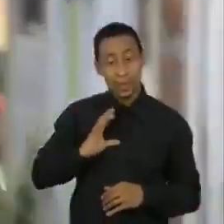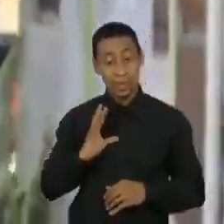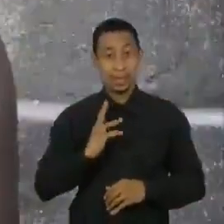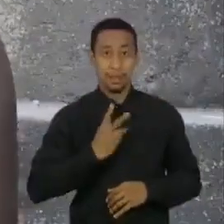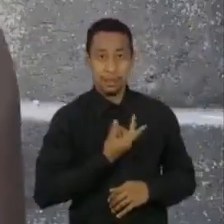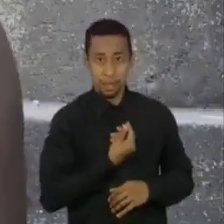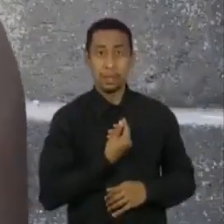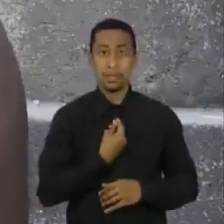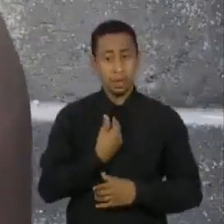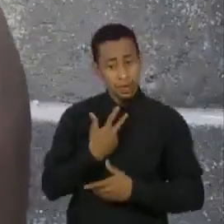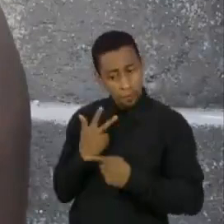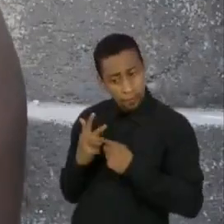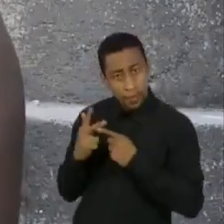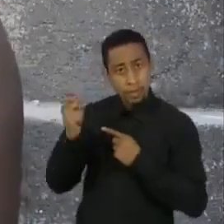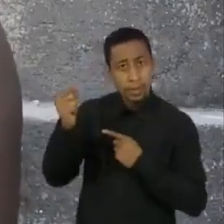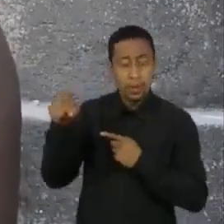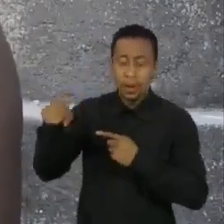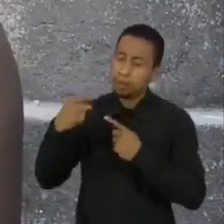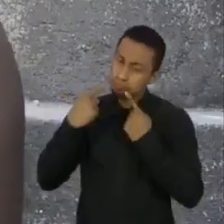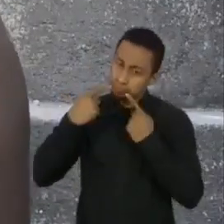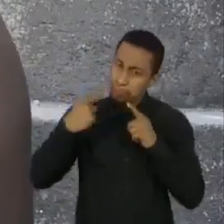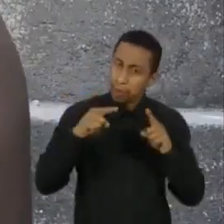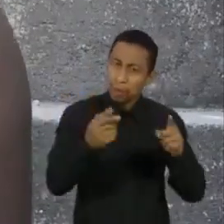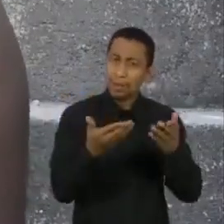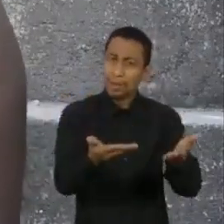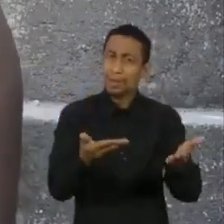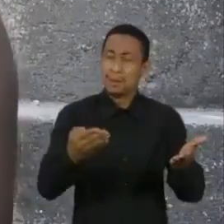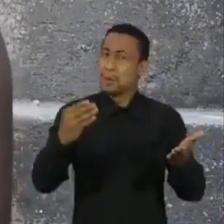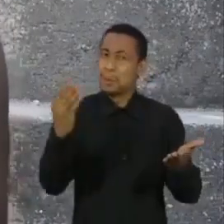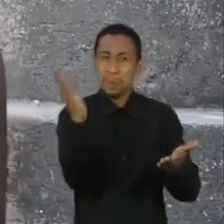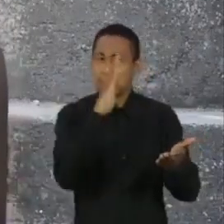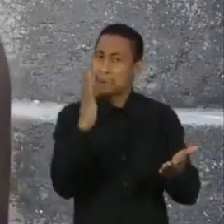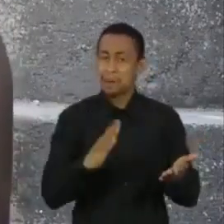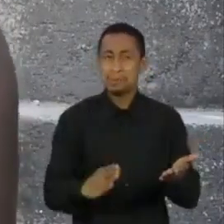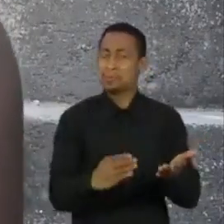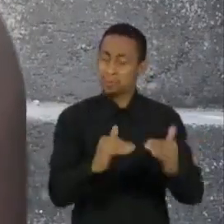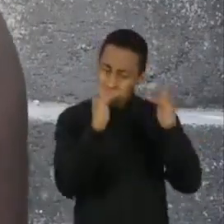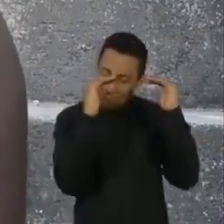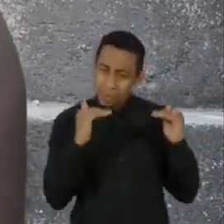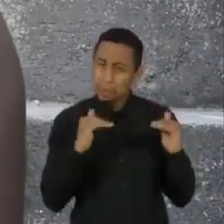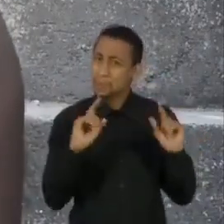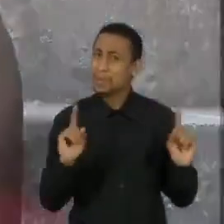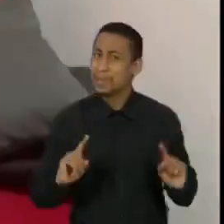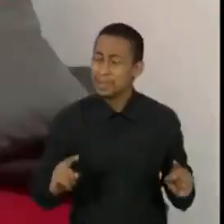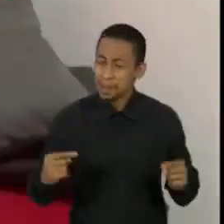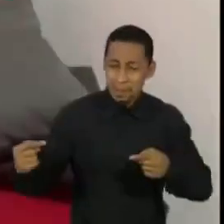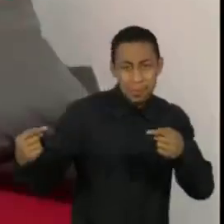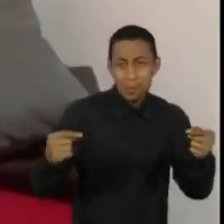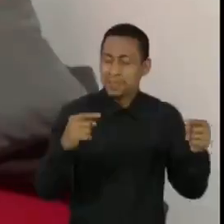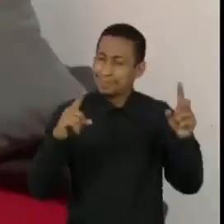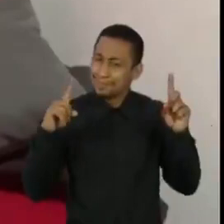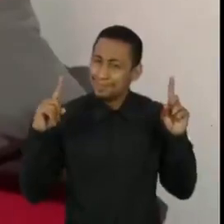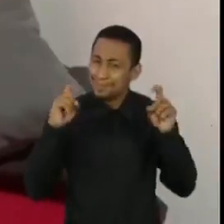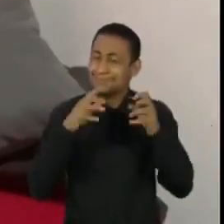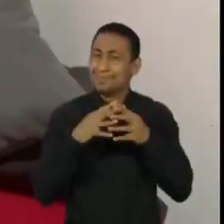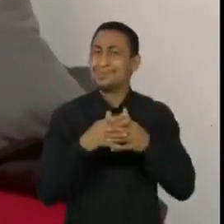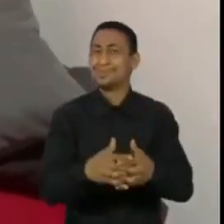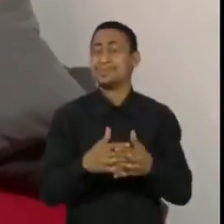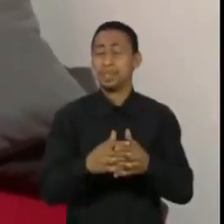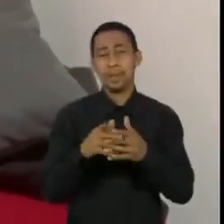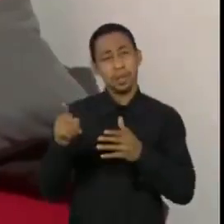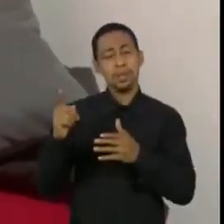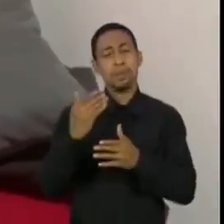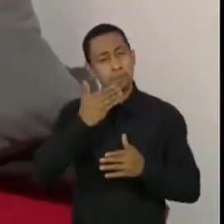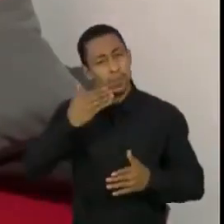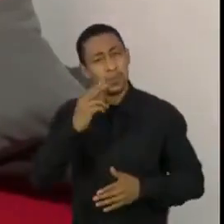ao conservadorismo brasileiro e à forma com a qual a política nacional vem se comportando. Para ela, é urgente que